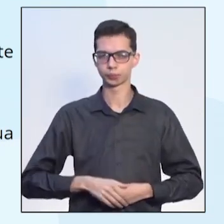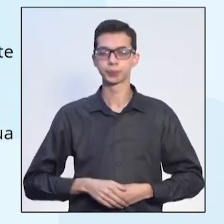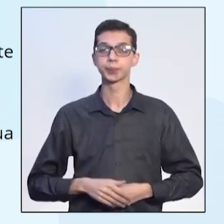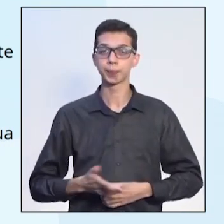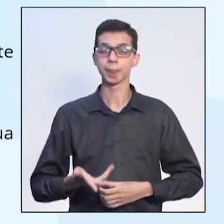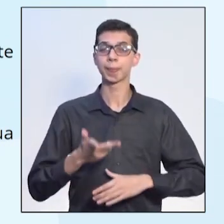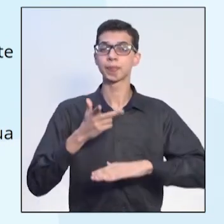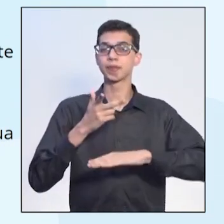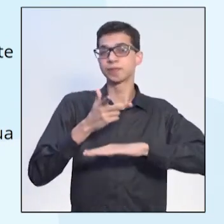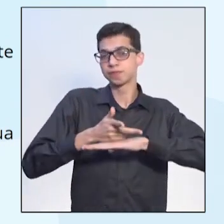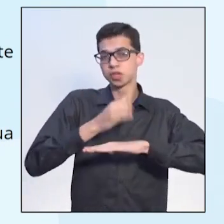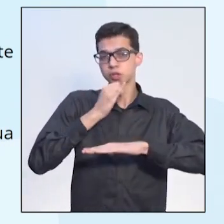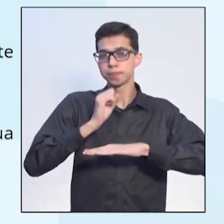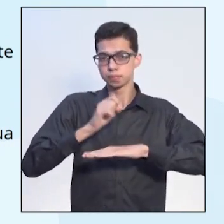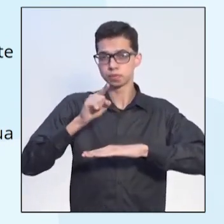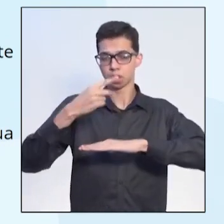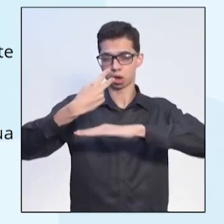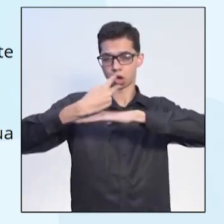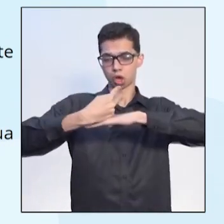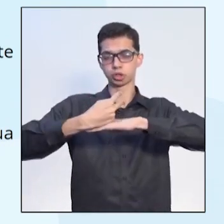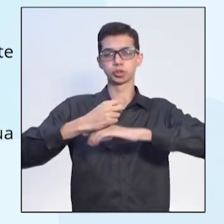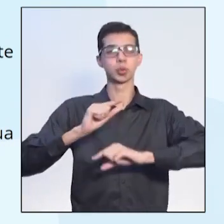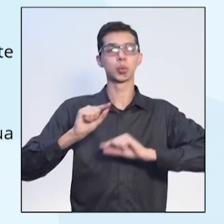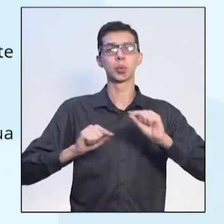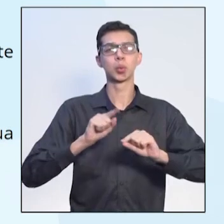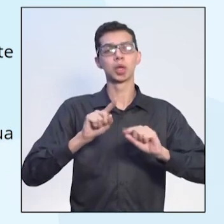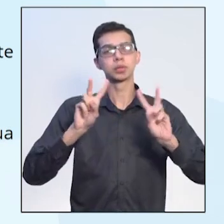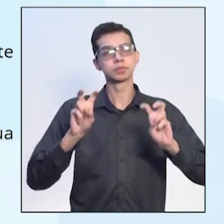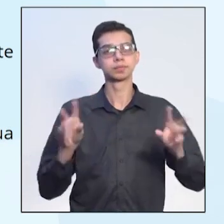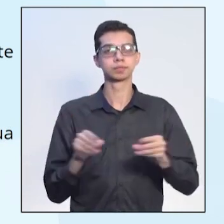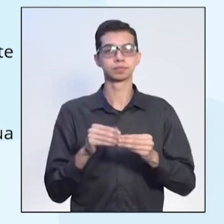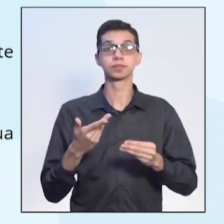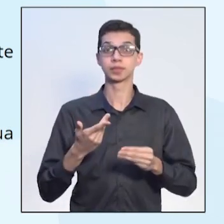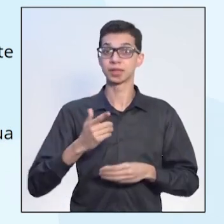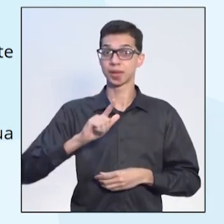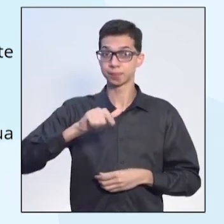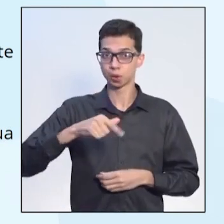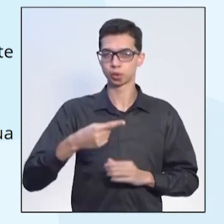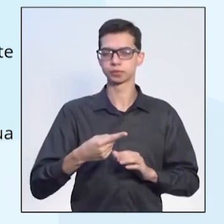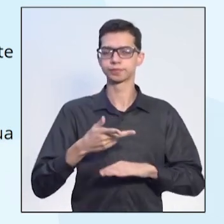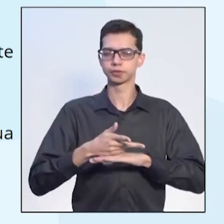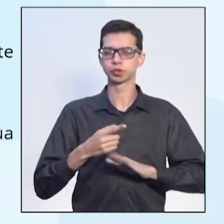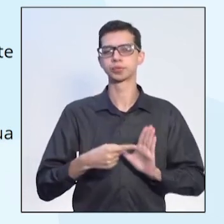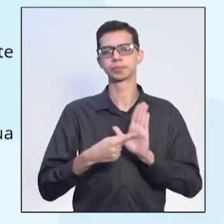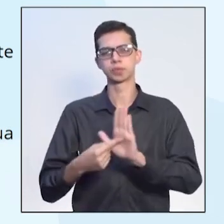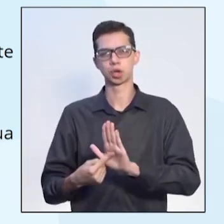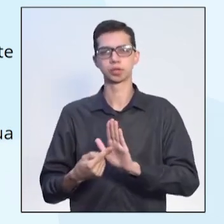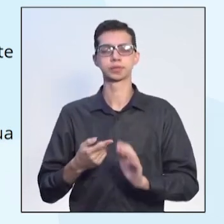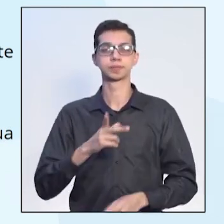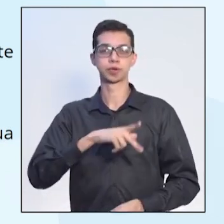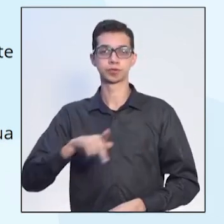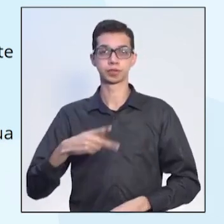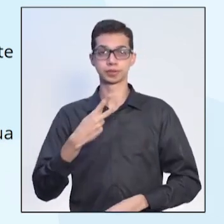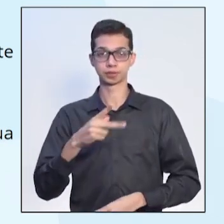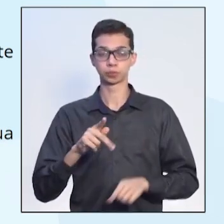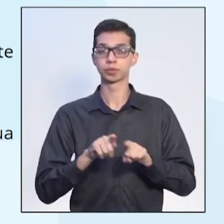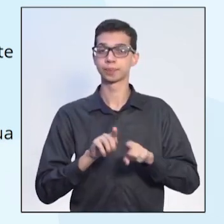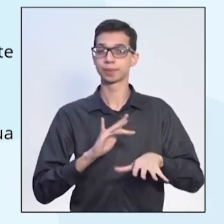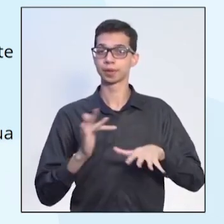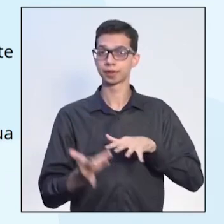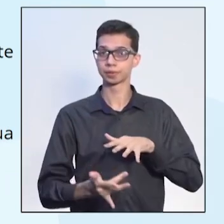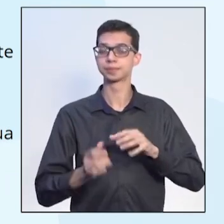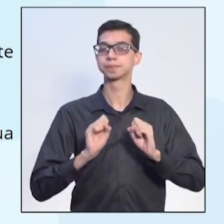com a sua resenha. Apresente ao seu professor e compartilhe nas suas redes sociais com a